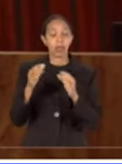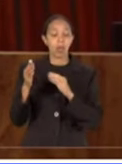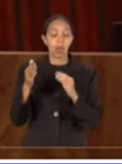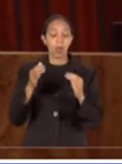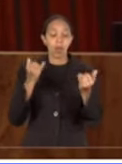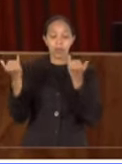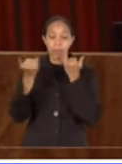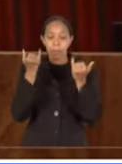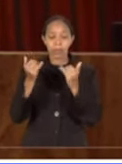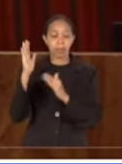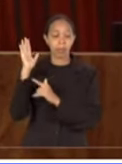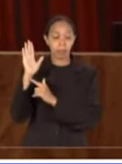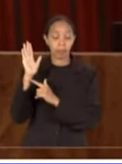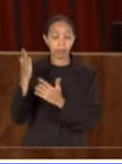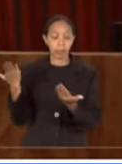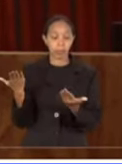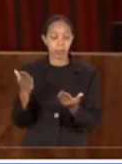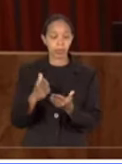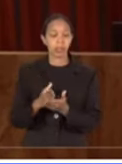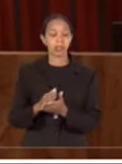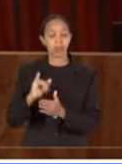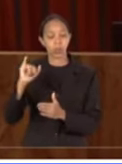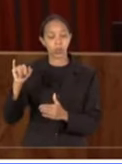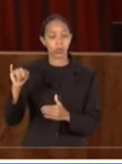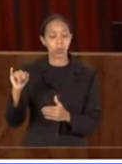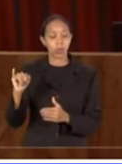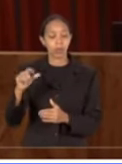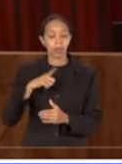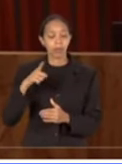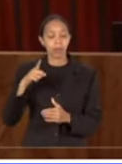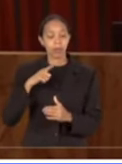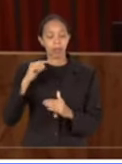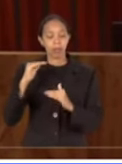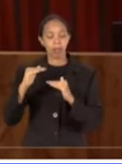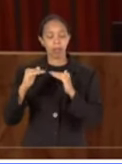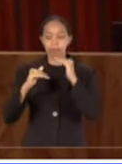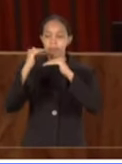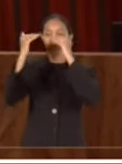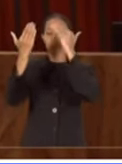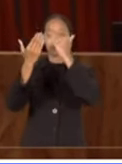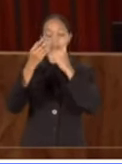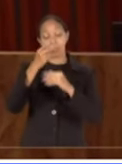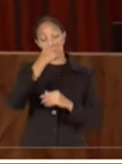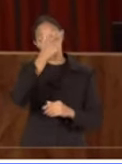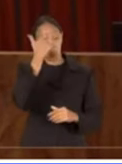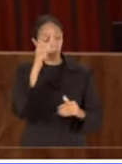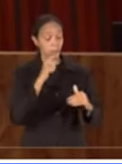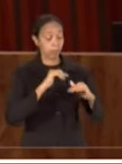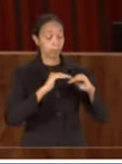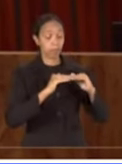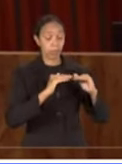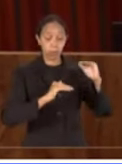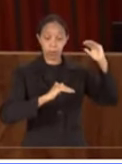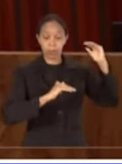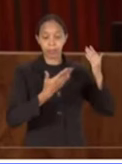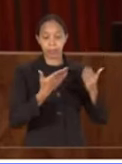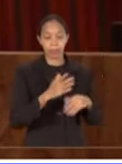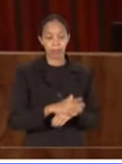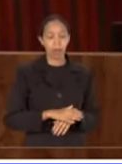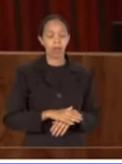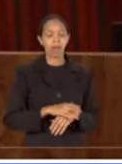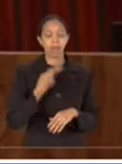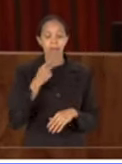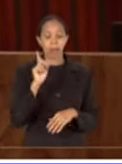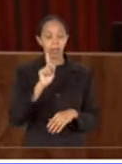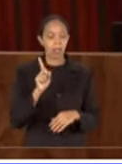com escancarado propósito de obter vantagem eleitoral sobre os demais recorrentes. Sustenta que não se está